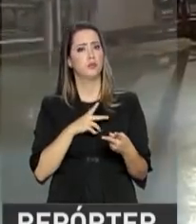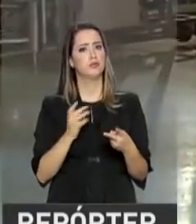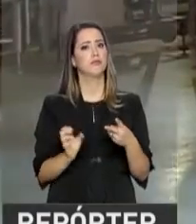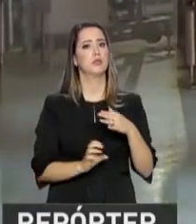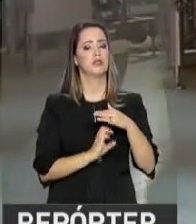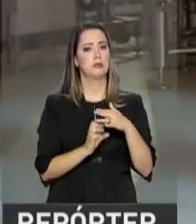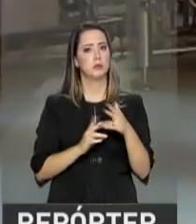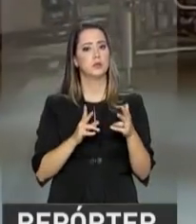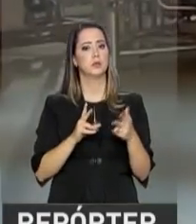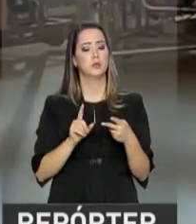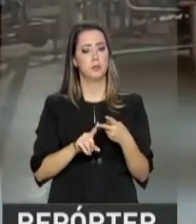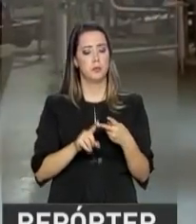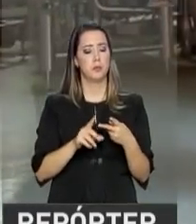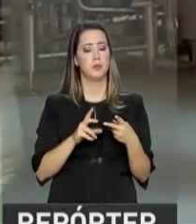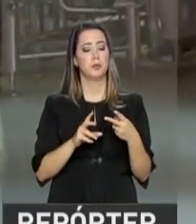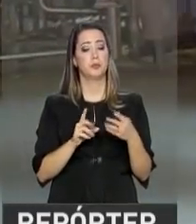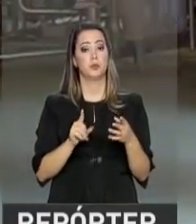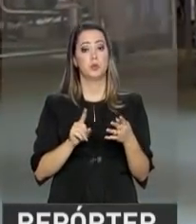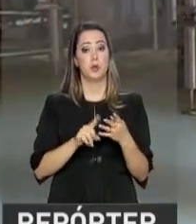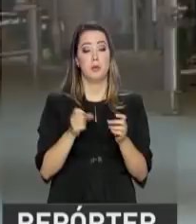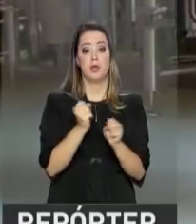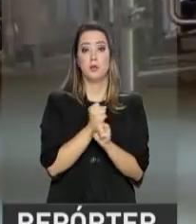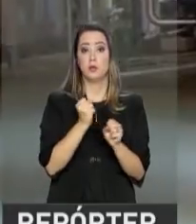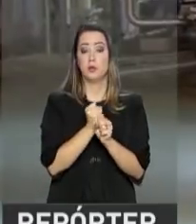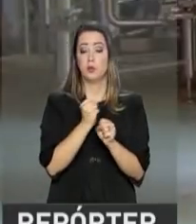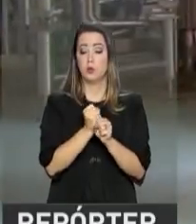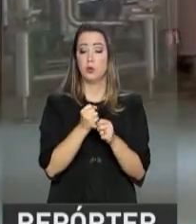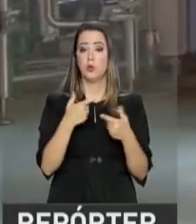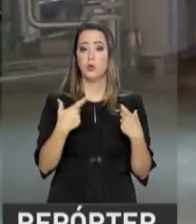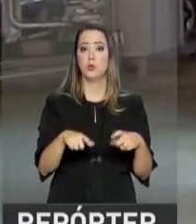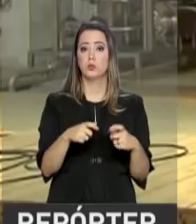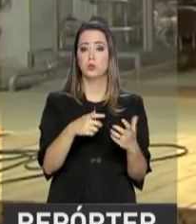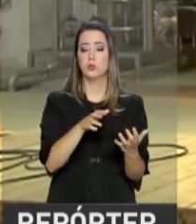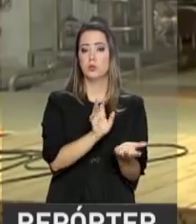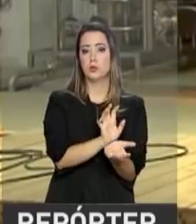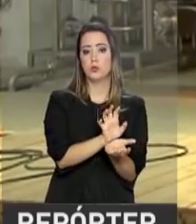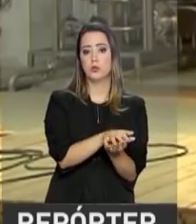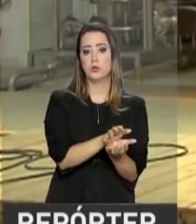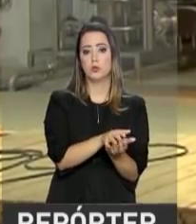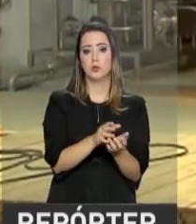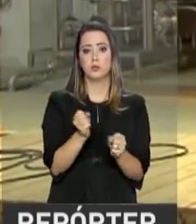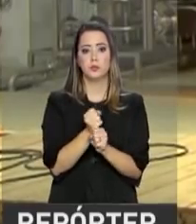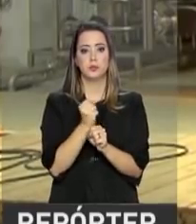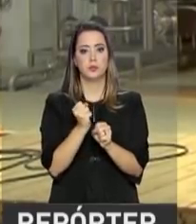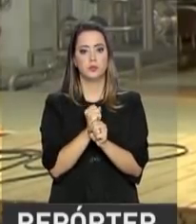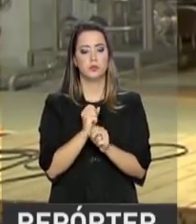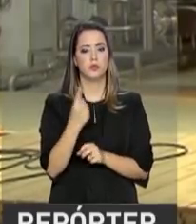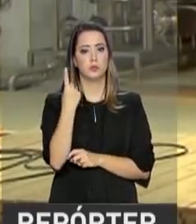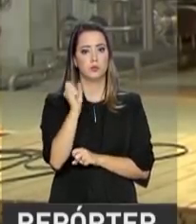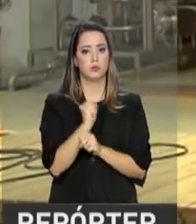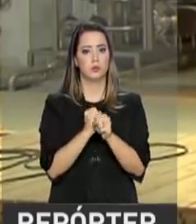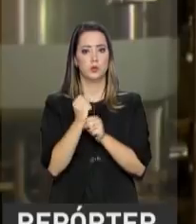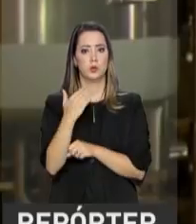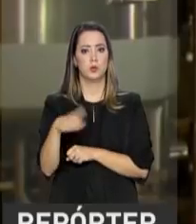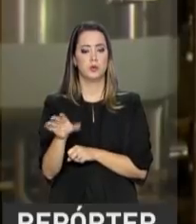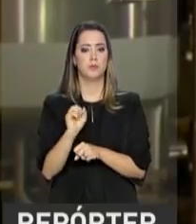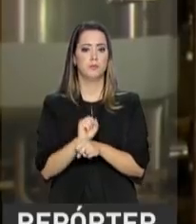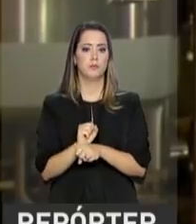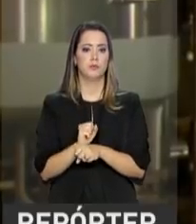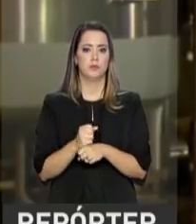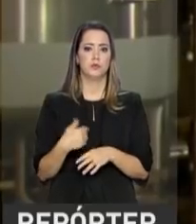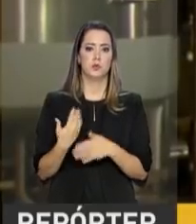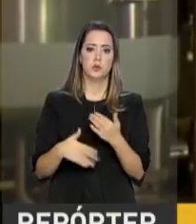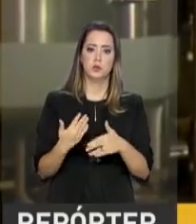o Parque Industrial da Hemobras, localizado em Goiânia, Pernambuco. A obra estava parada há um ano e meio. Nós